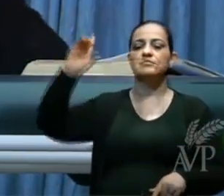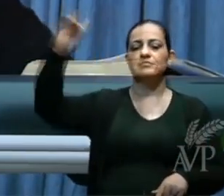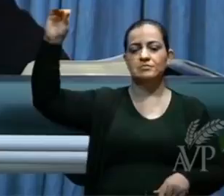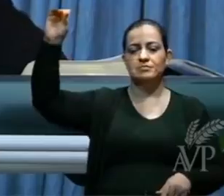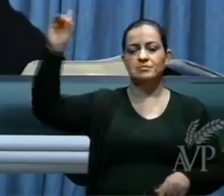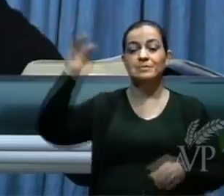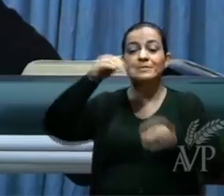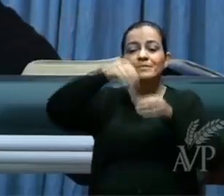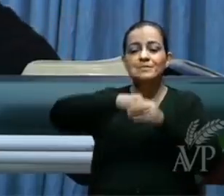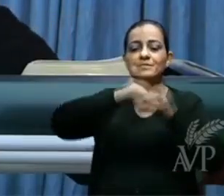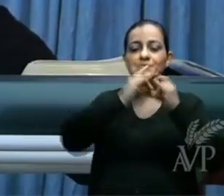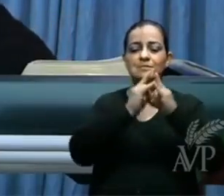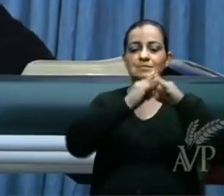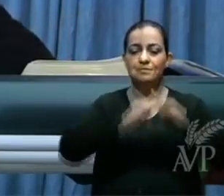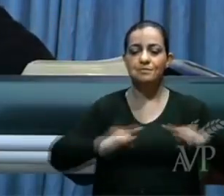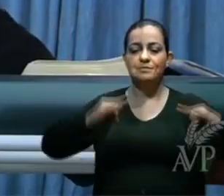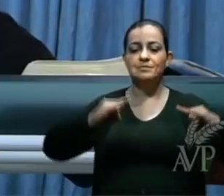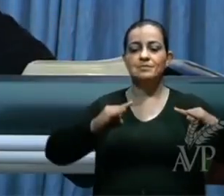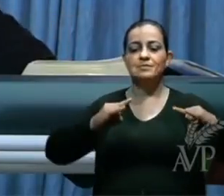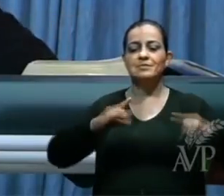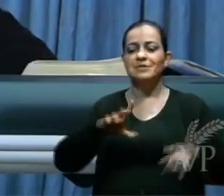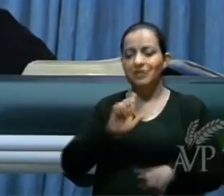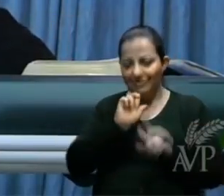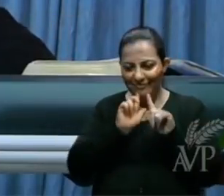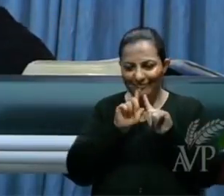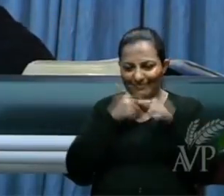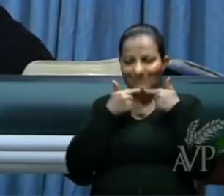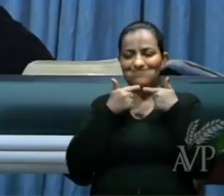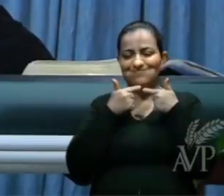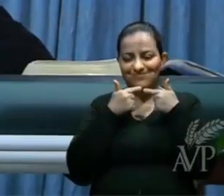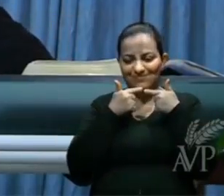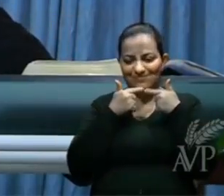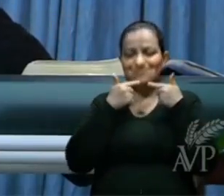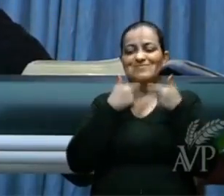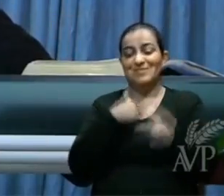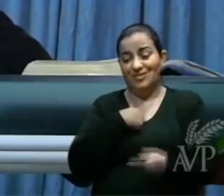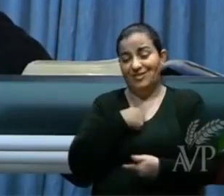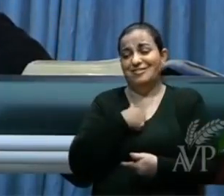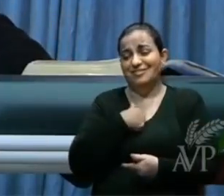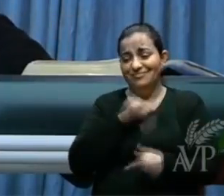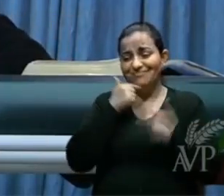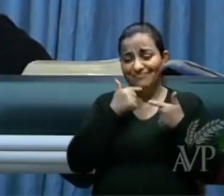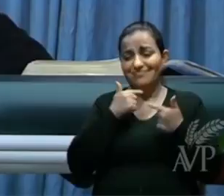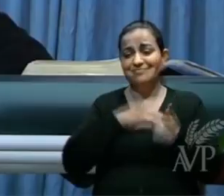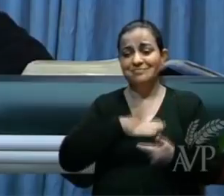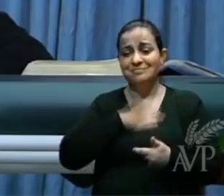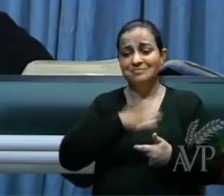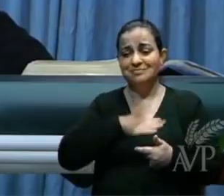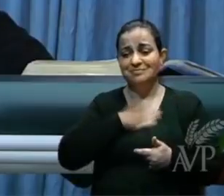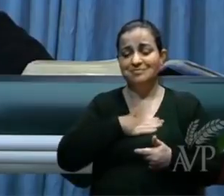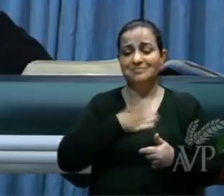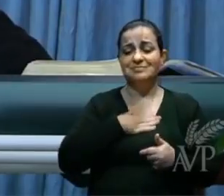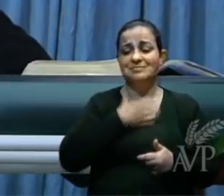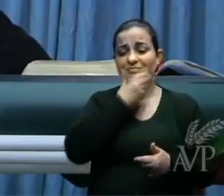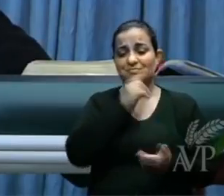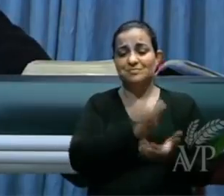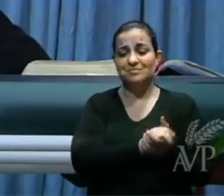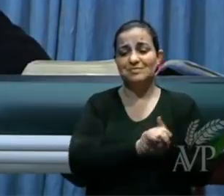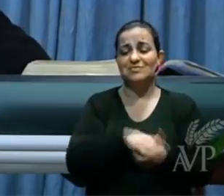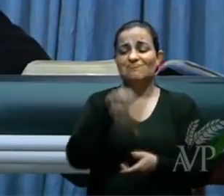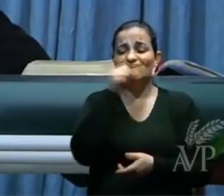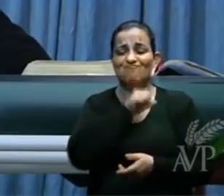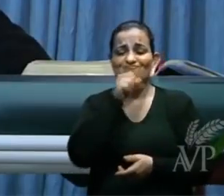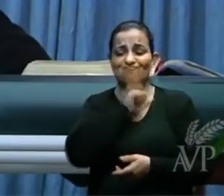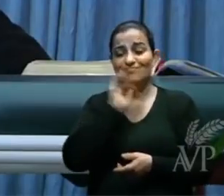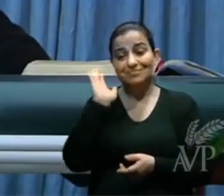dentro da tenda e ela riu terei eu ainda prazer com o meu senhor sendo velhos